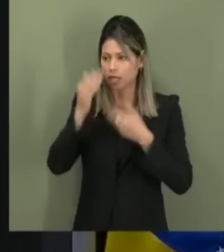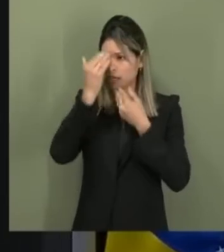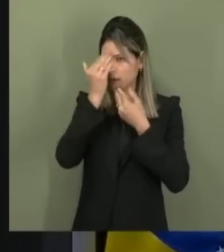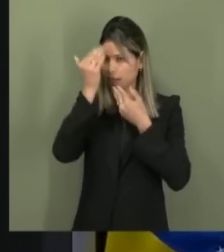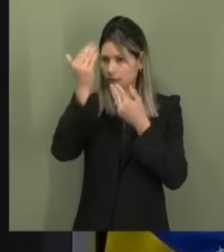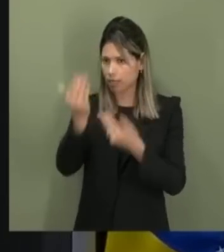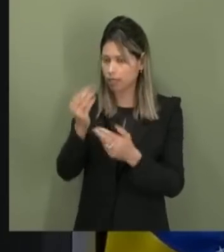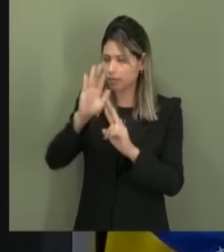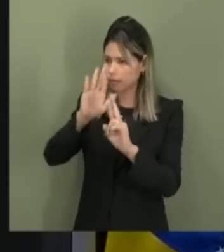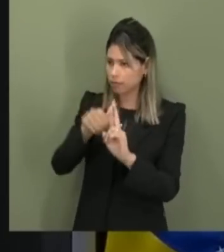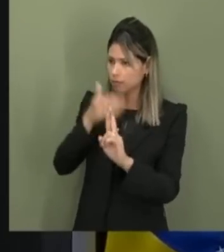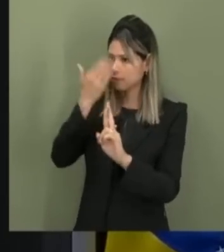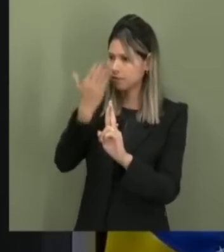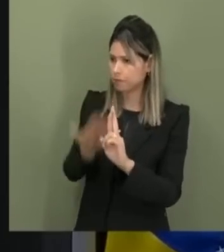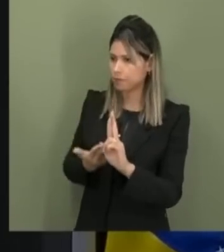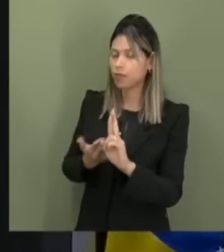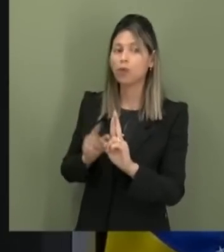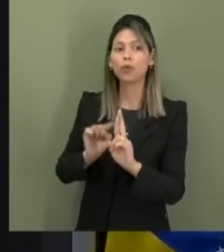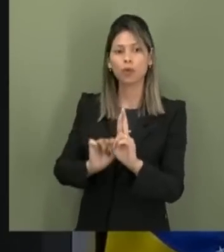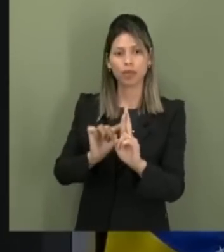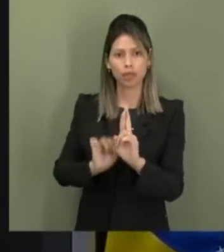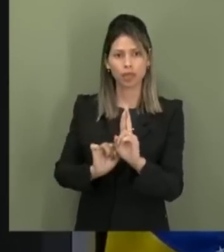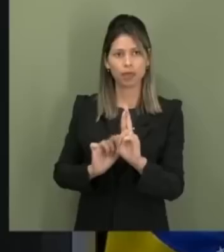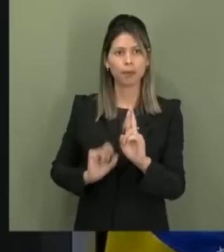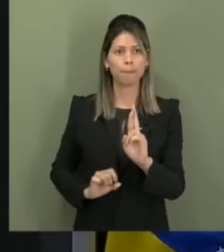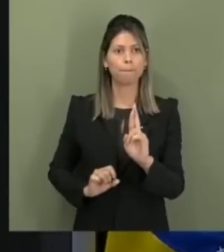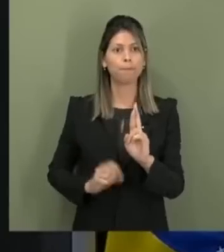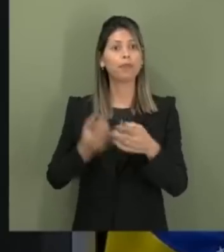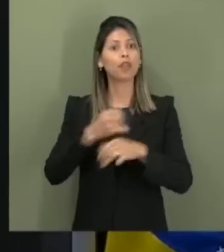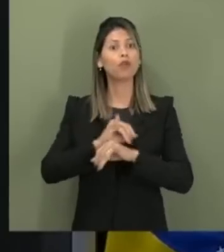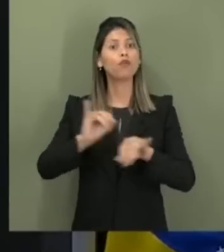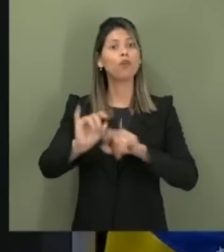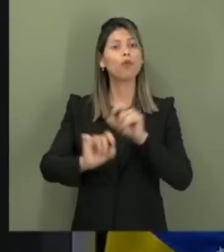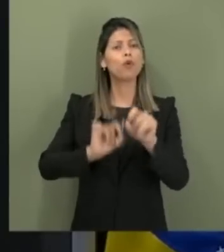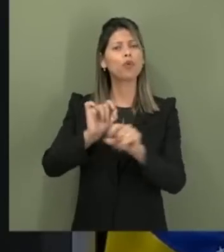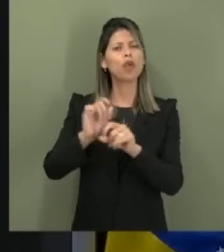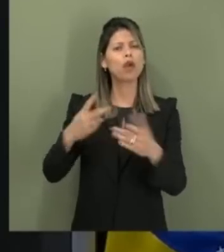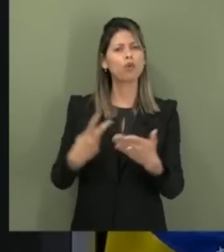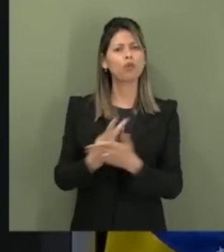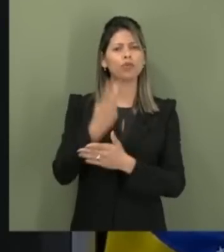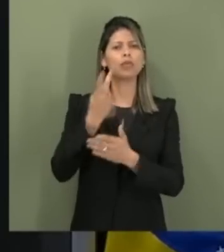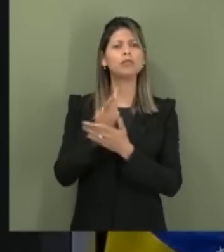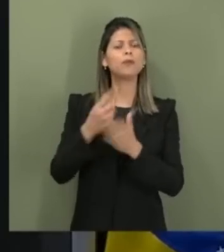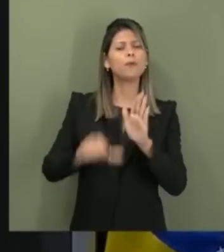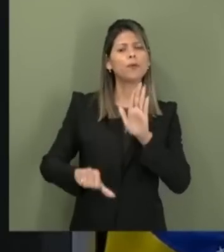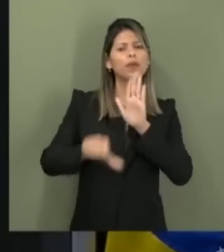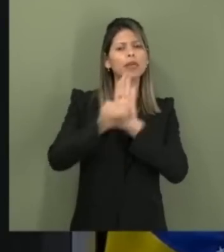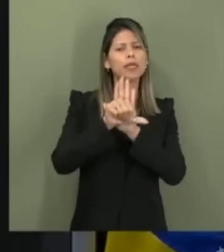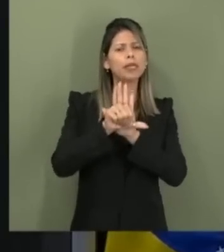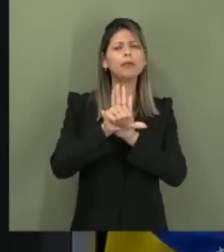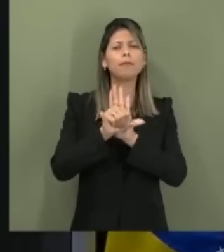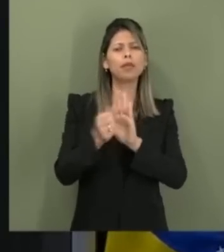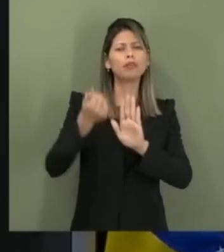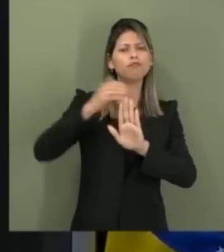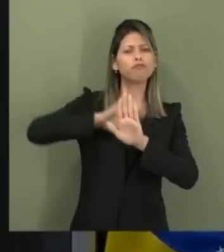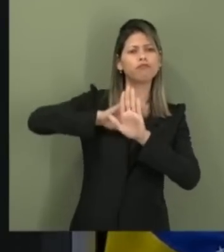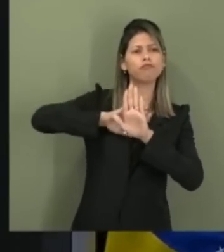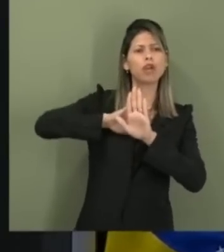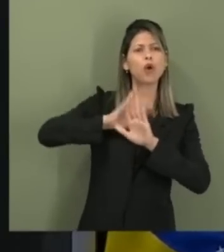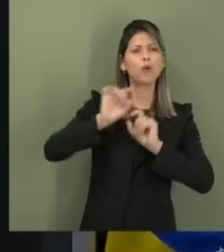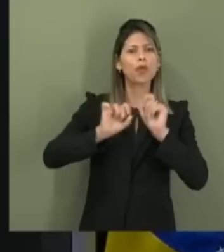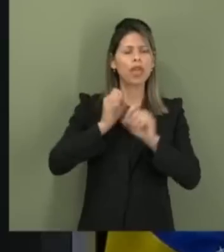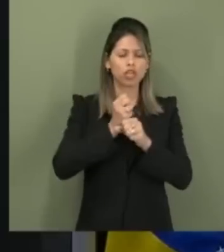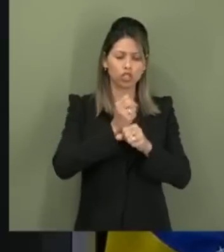e a ilustrar o perigo que vem a ser o crime organizado. Desde 2016,